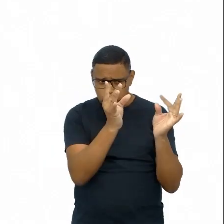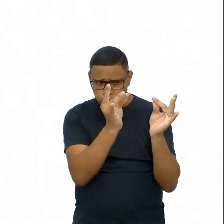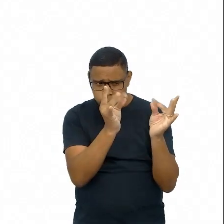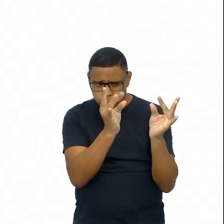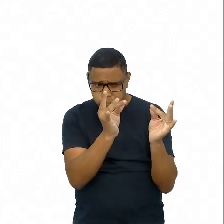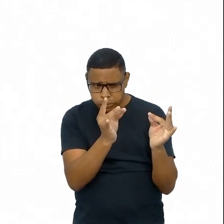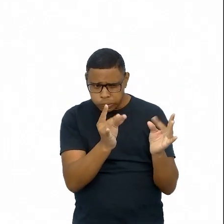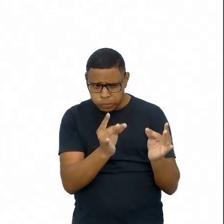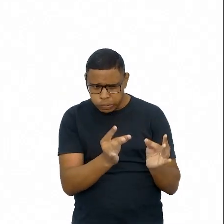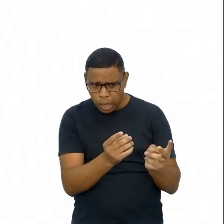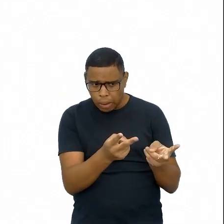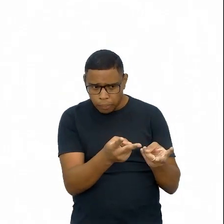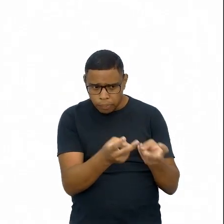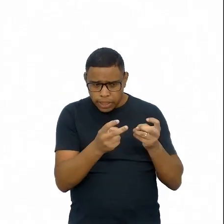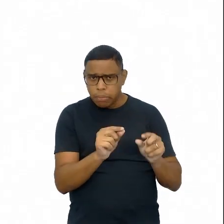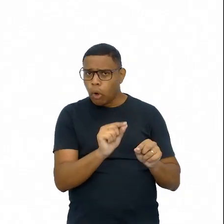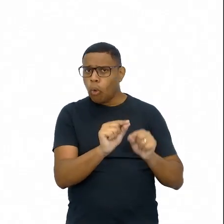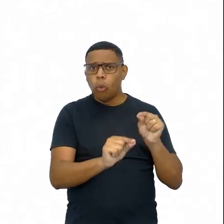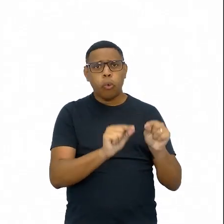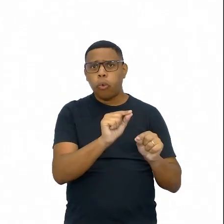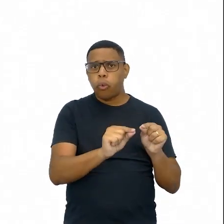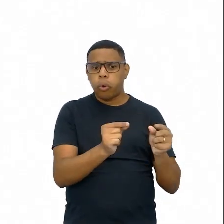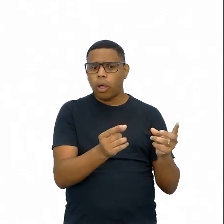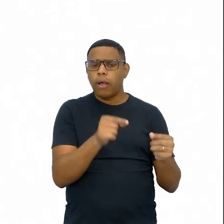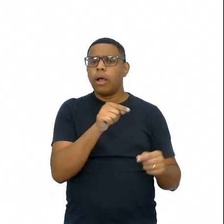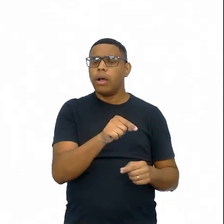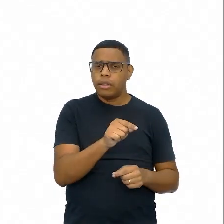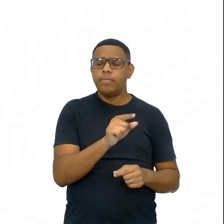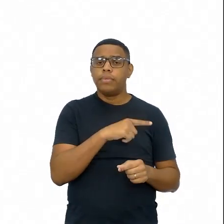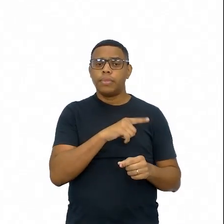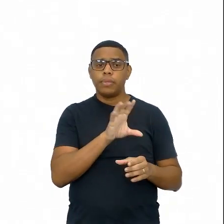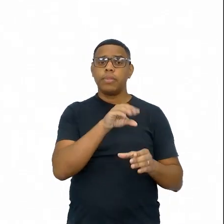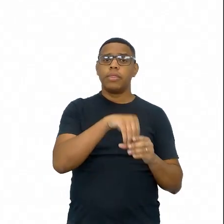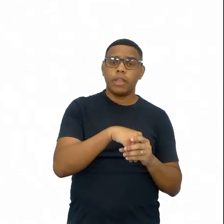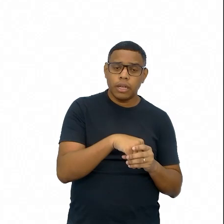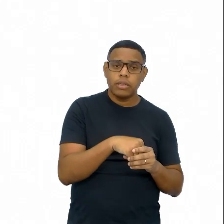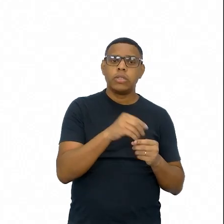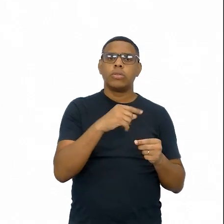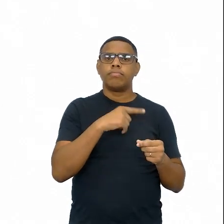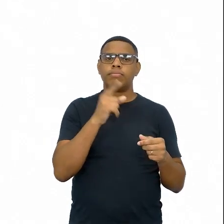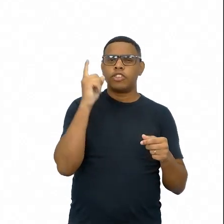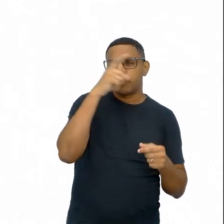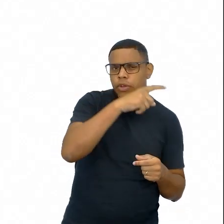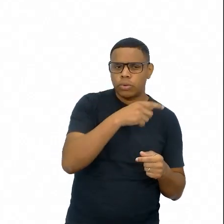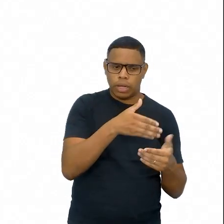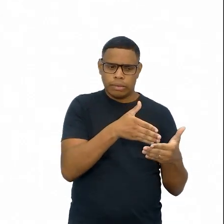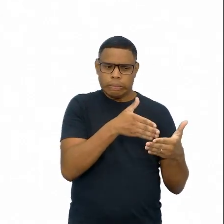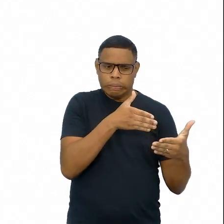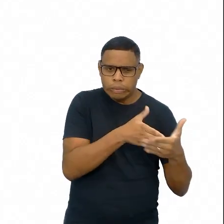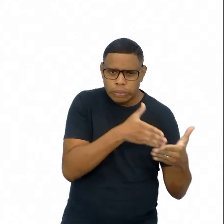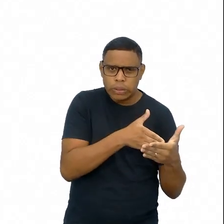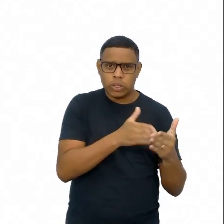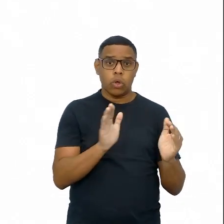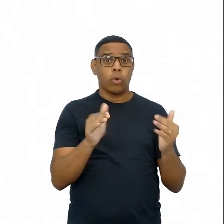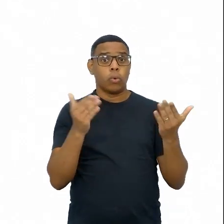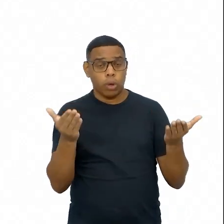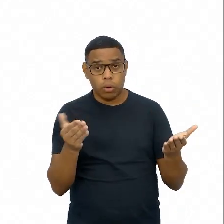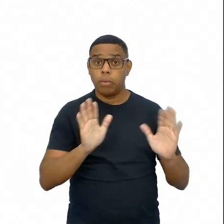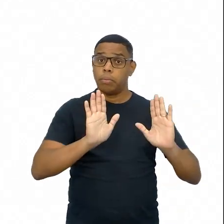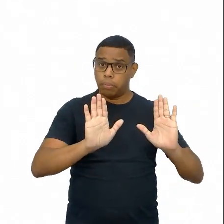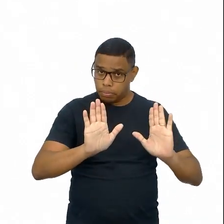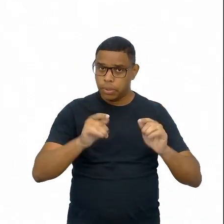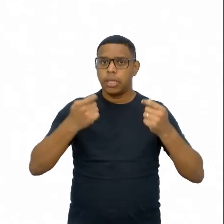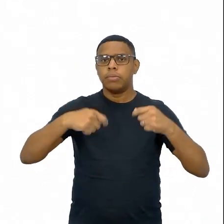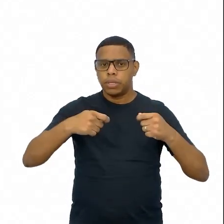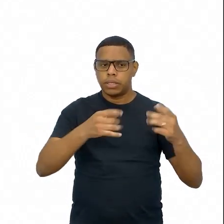que a gente vai perceber, né, onde estão os entraves ou não, olhando para, né,